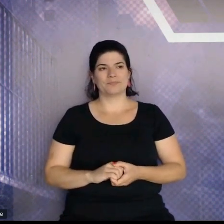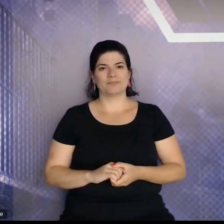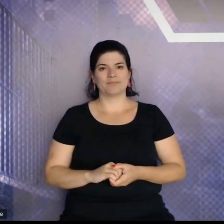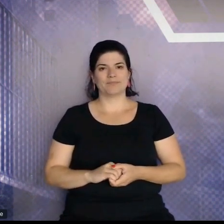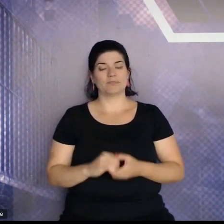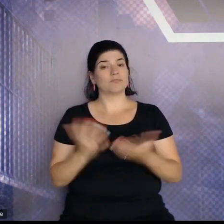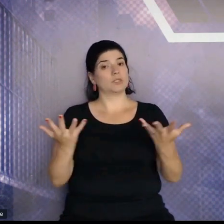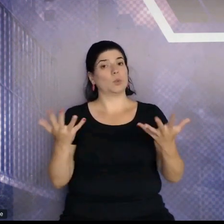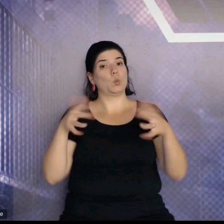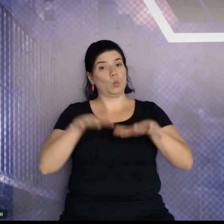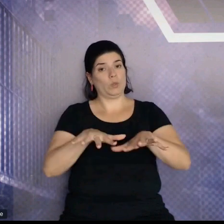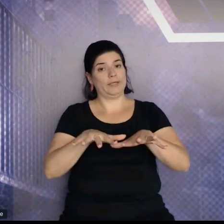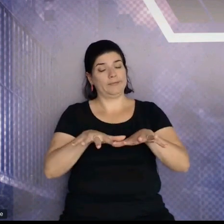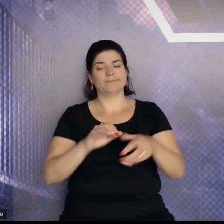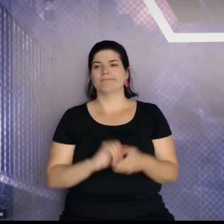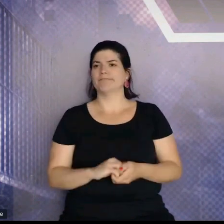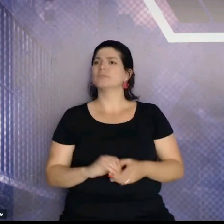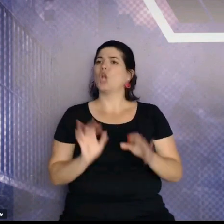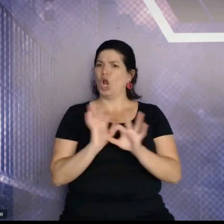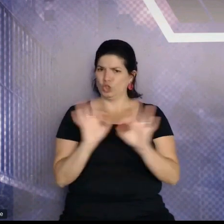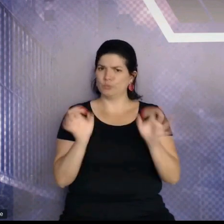Incluir. Ótimo.